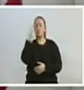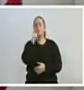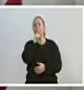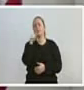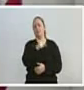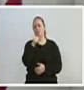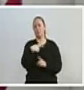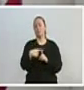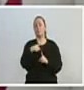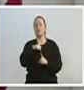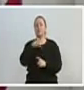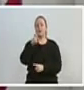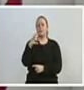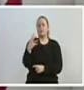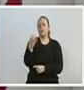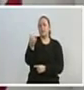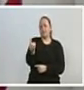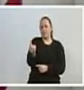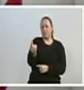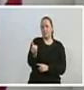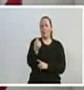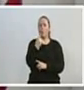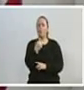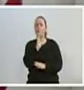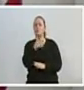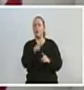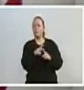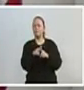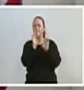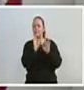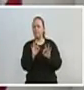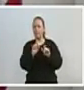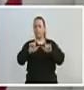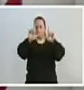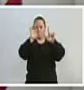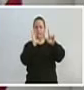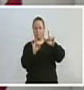amarela. Uma comunidade regularizou e agora 3 ou 4 foram regularizadas.